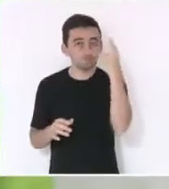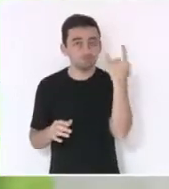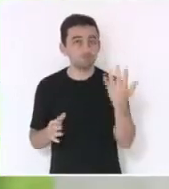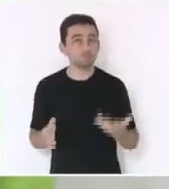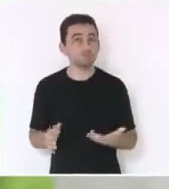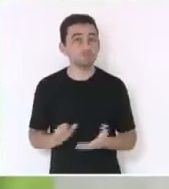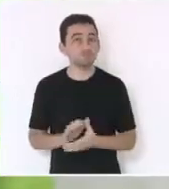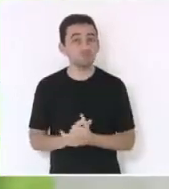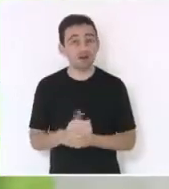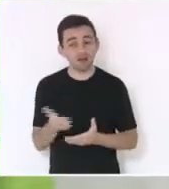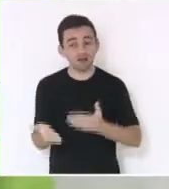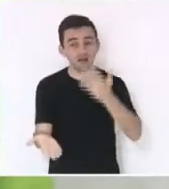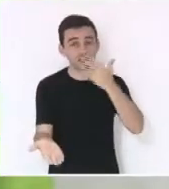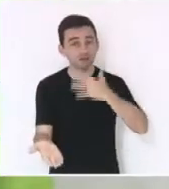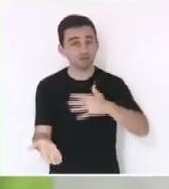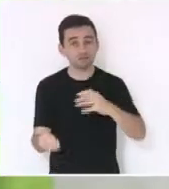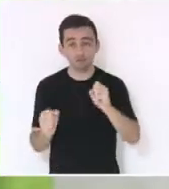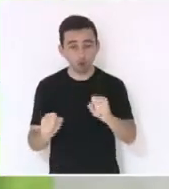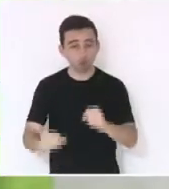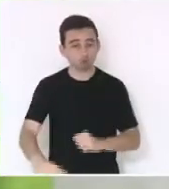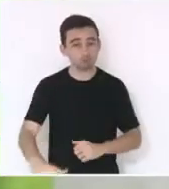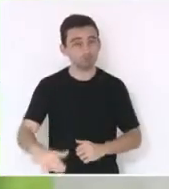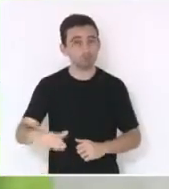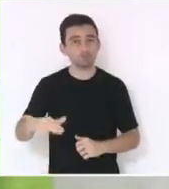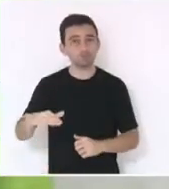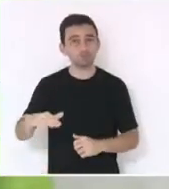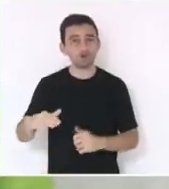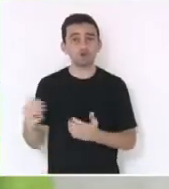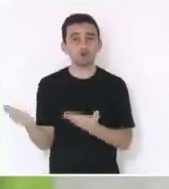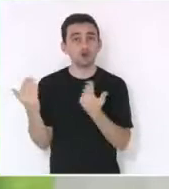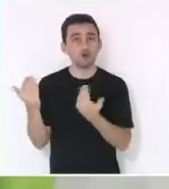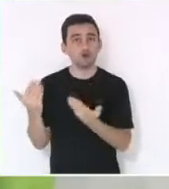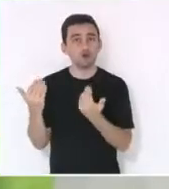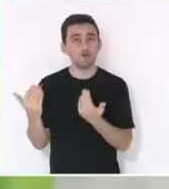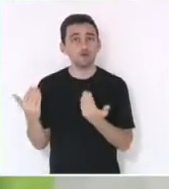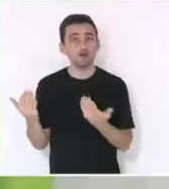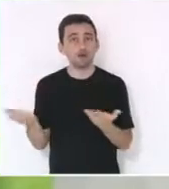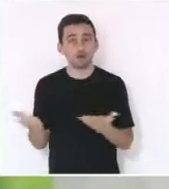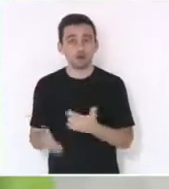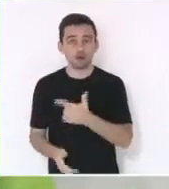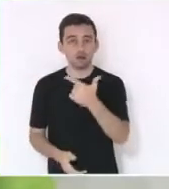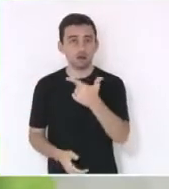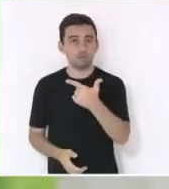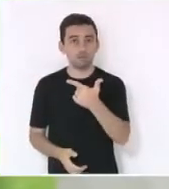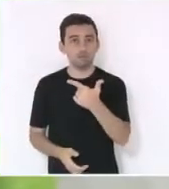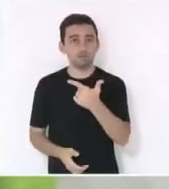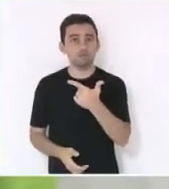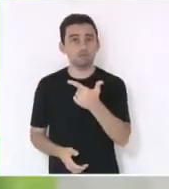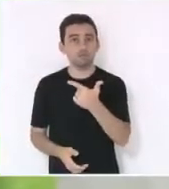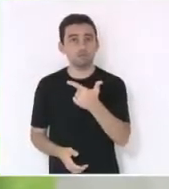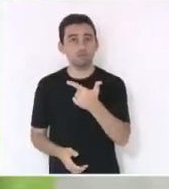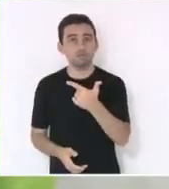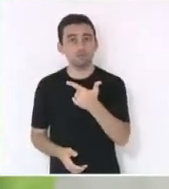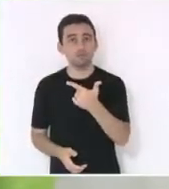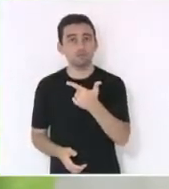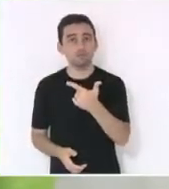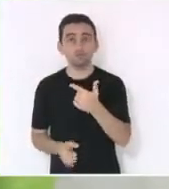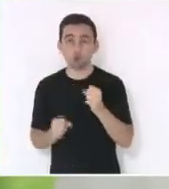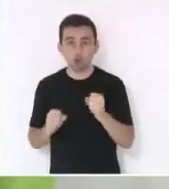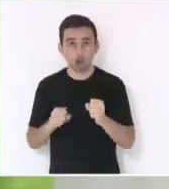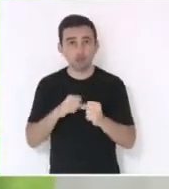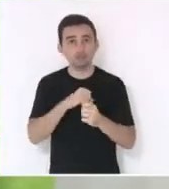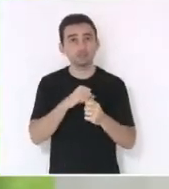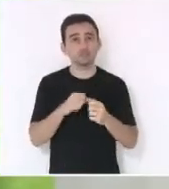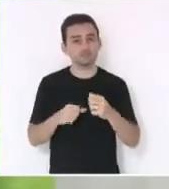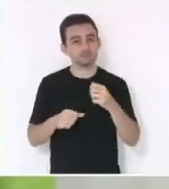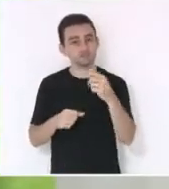Aquela criança poderia ser o jovem ou adolescente que com uma arma na mão podia te esperar numa esquina, entrar na